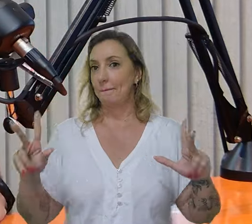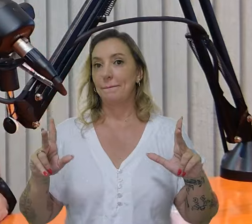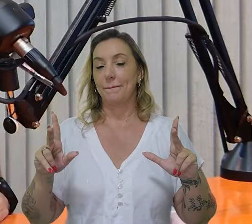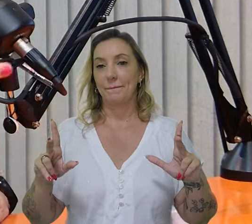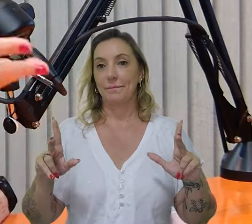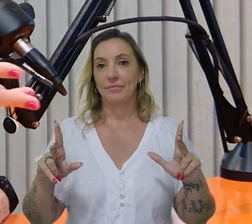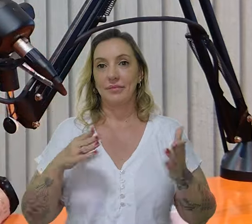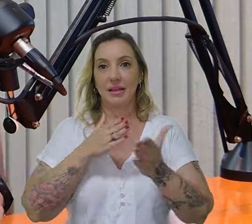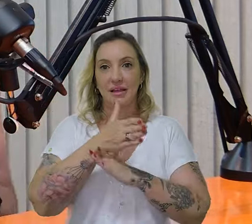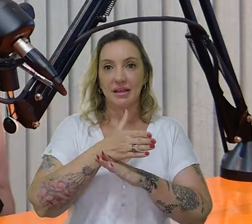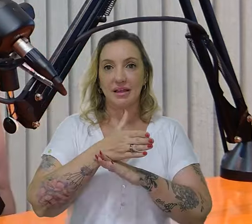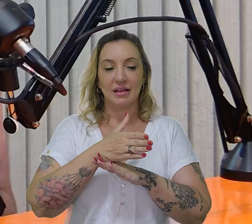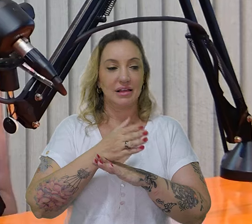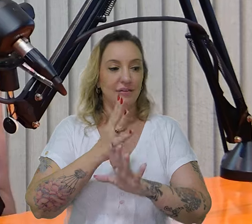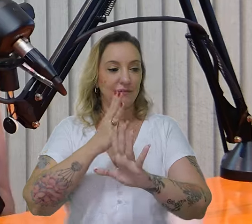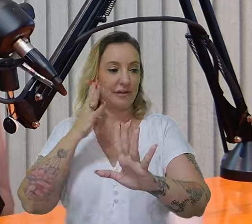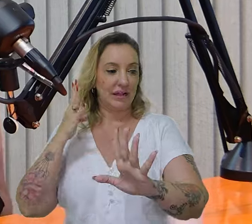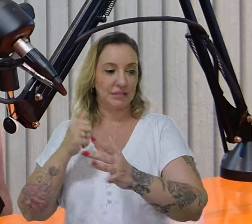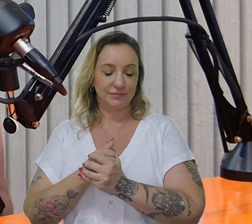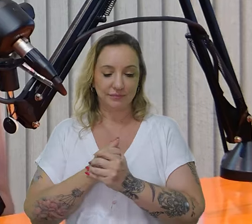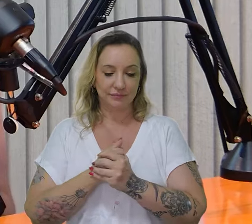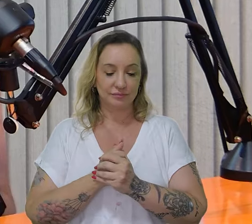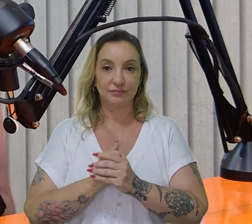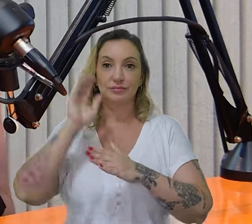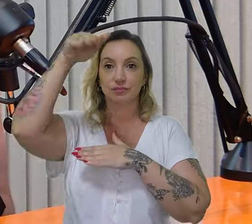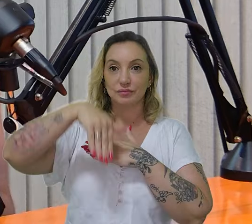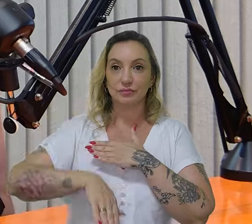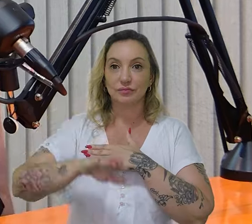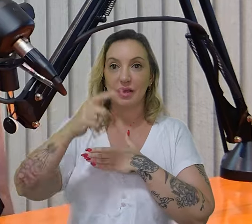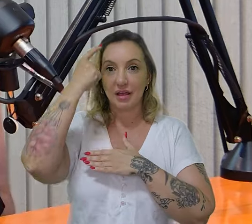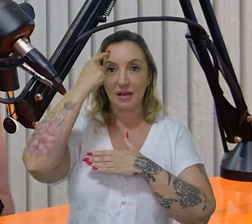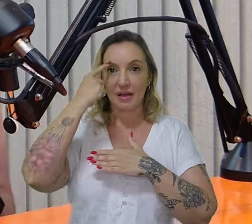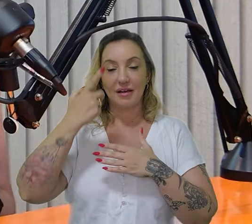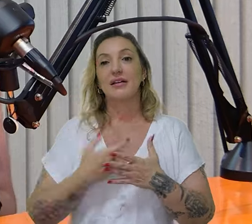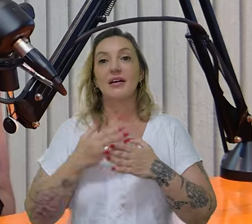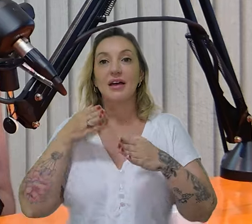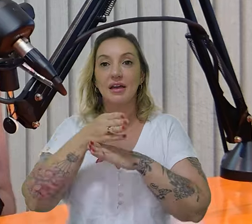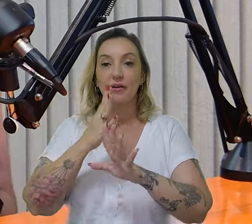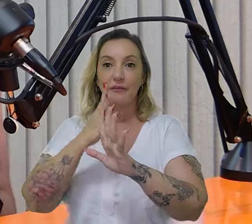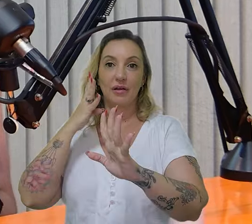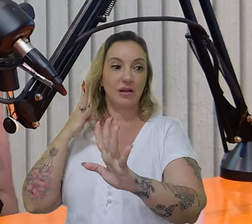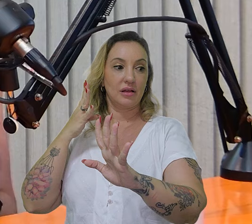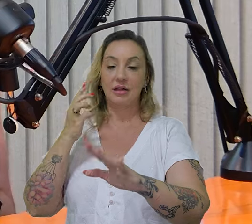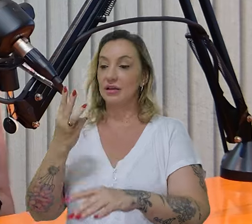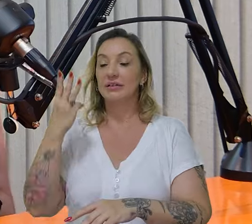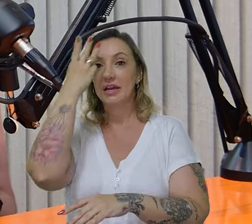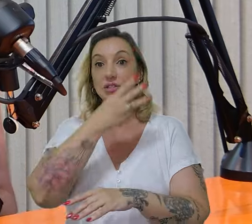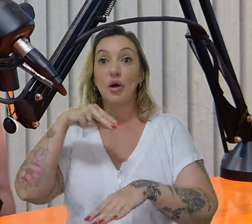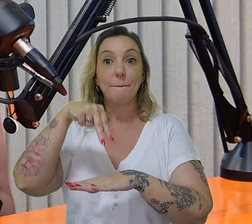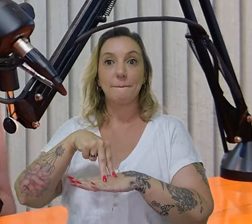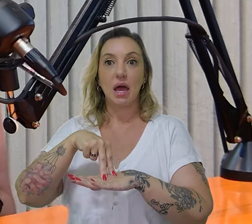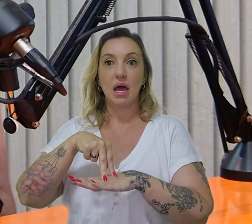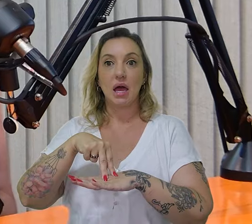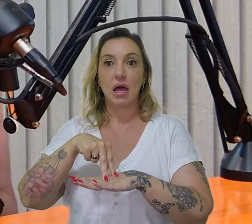desde a entrada né você vai numa fila de montanha russa do Harry Potter você entrou na fila você vai ficar 3 horas de pé